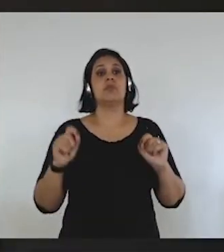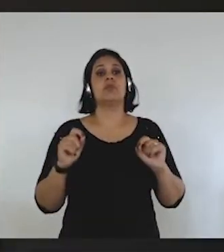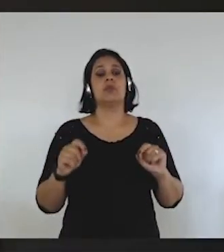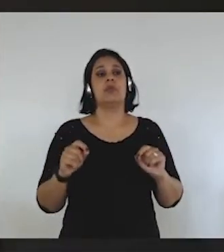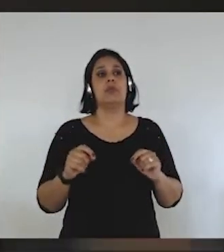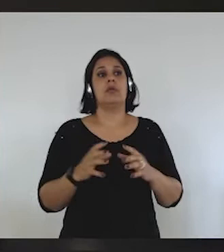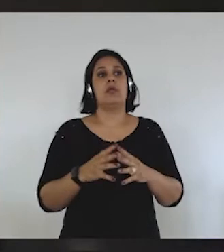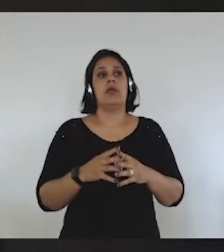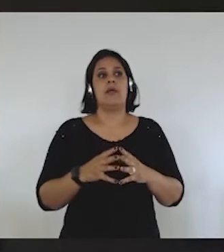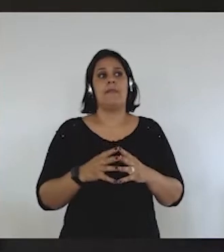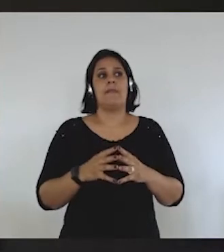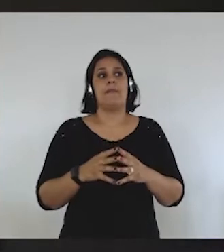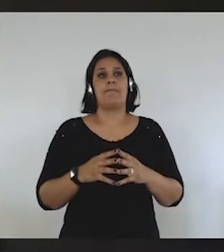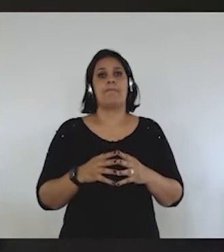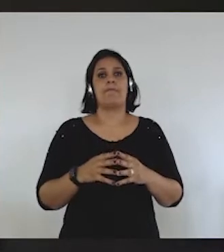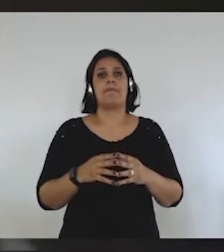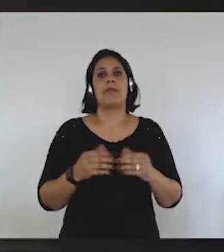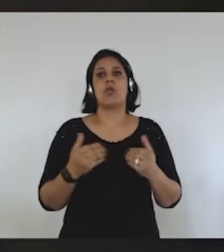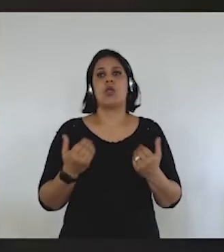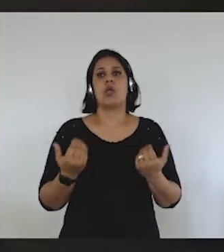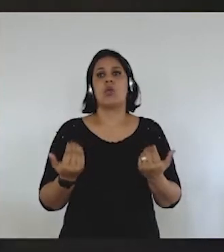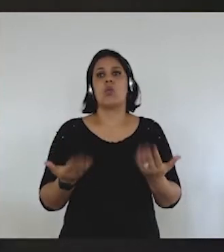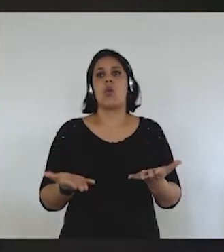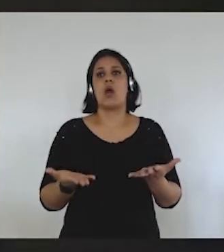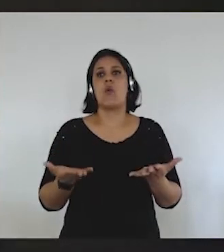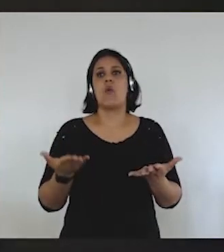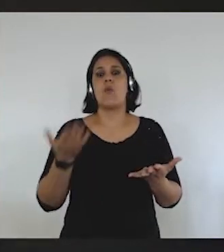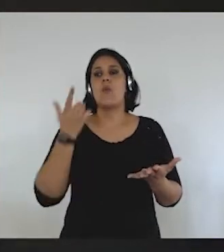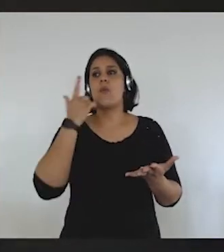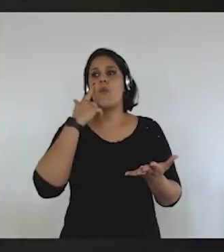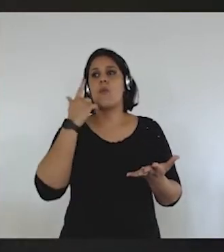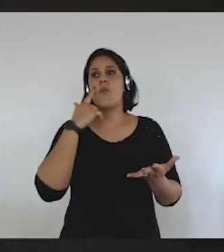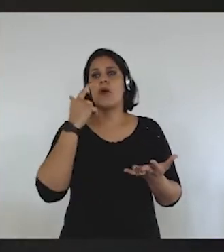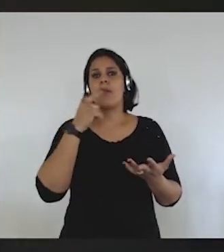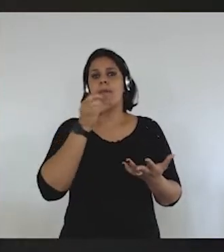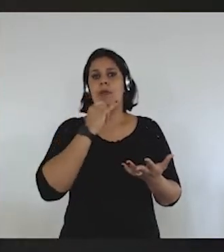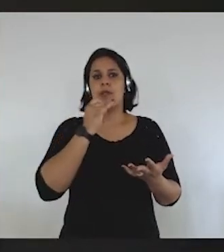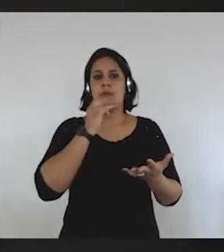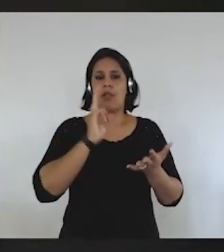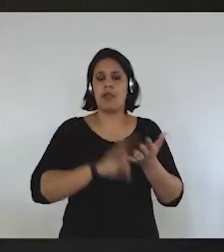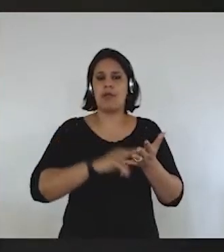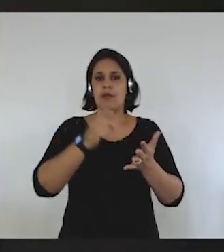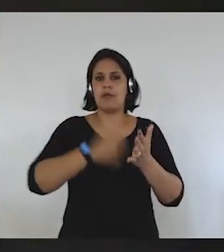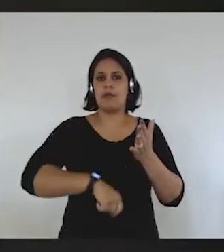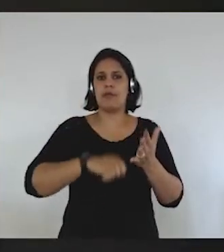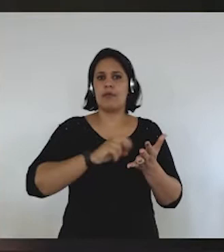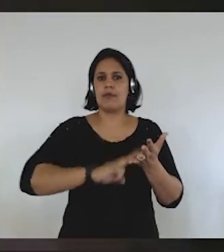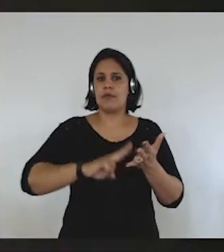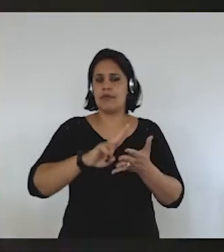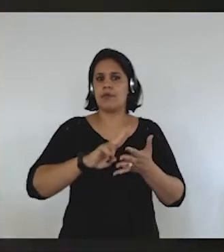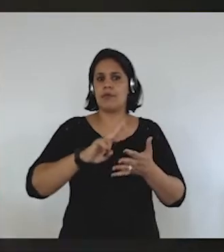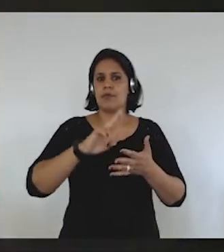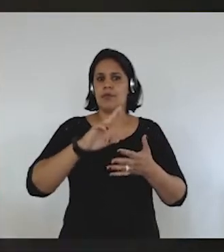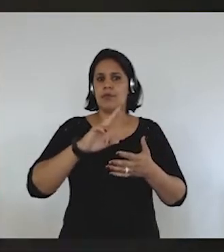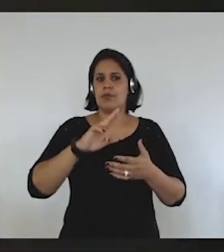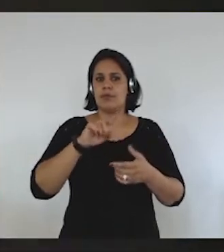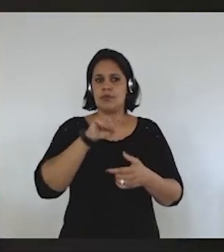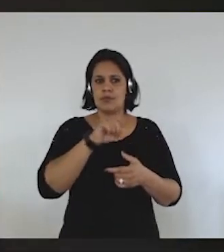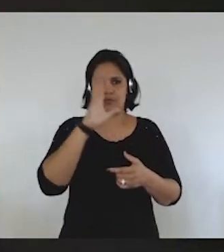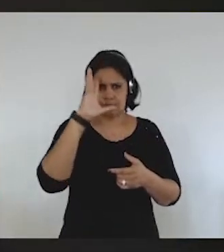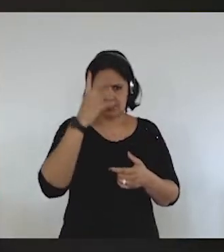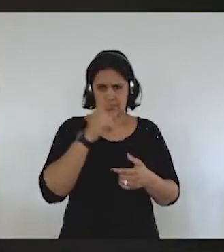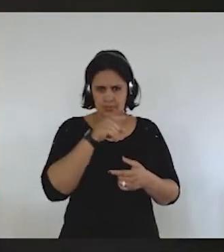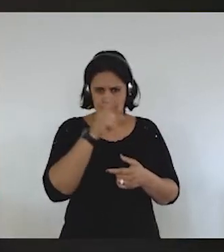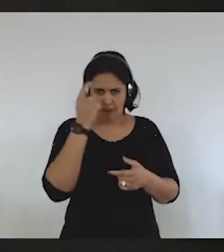perscrutar qual foi o peso e a relevância do tratado internacional nessa decisão. Alguém pensou que teria